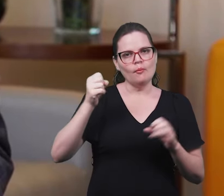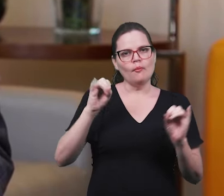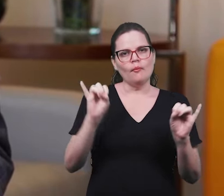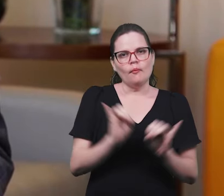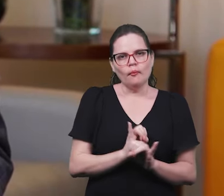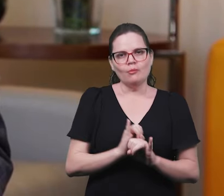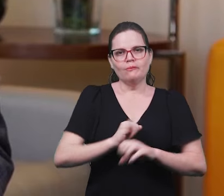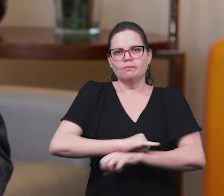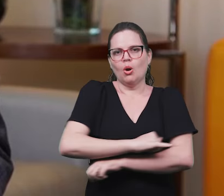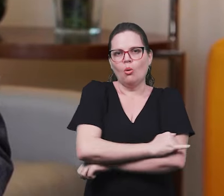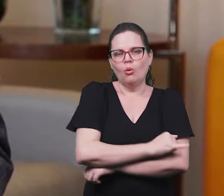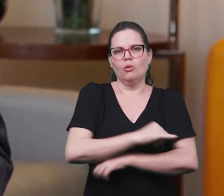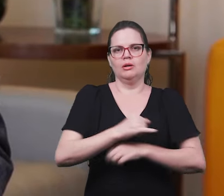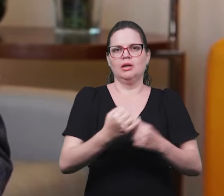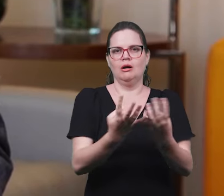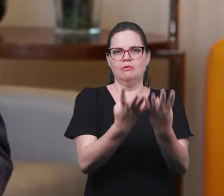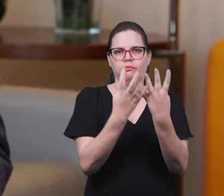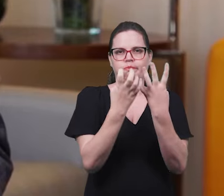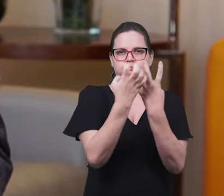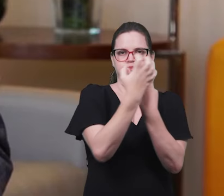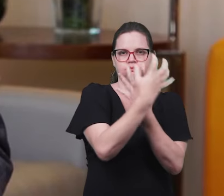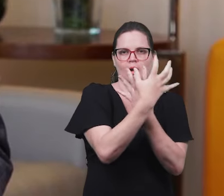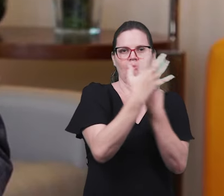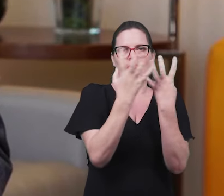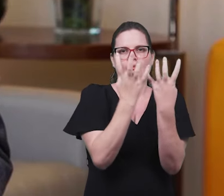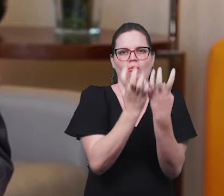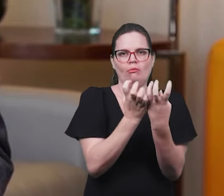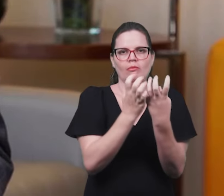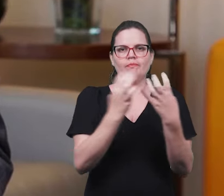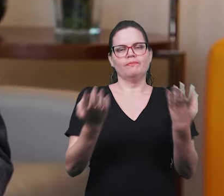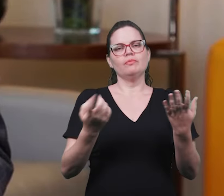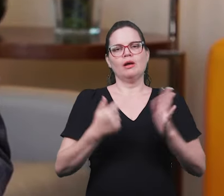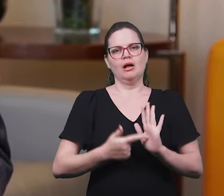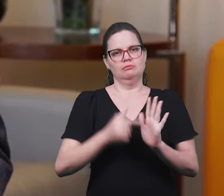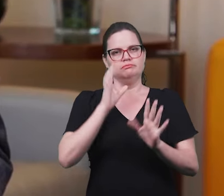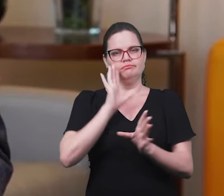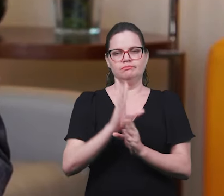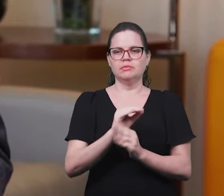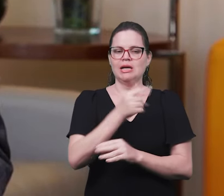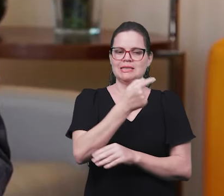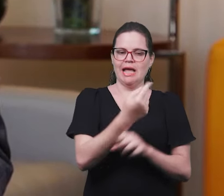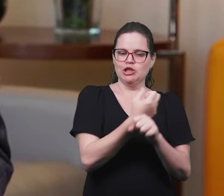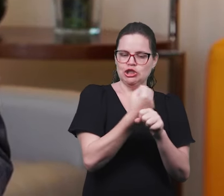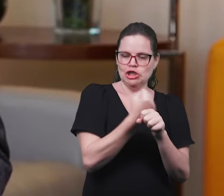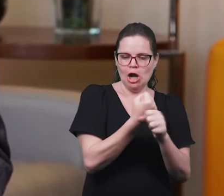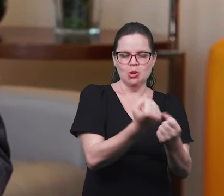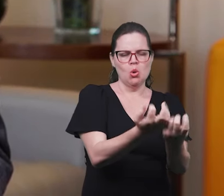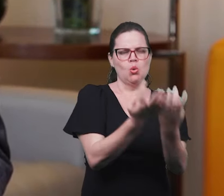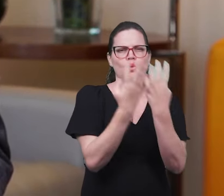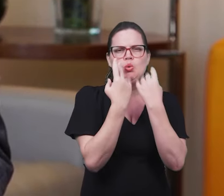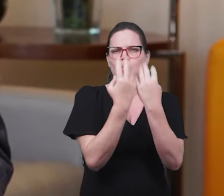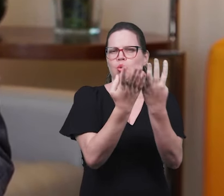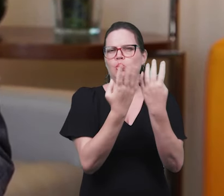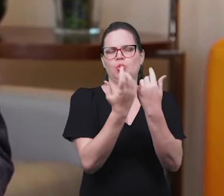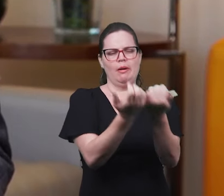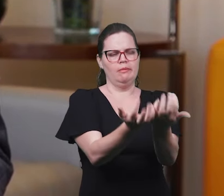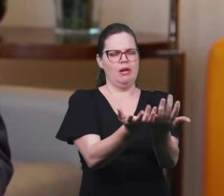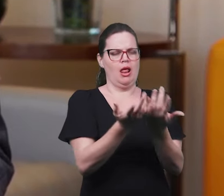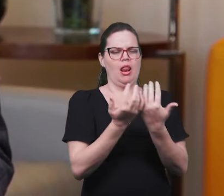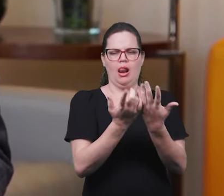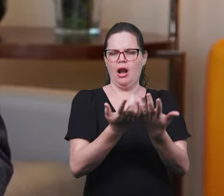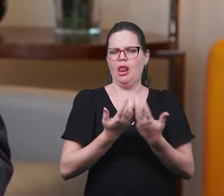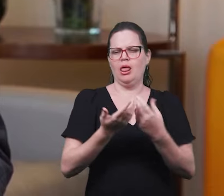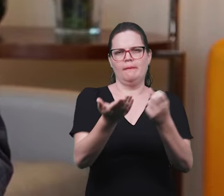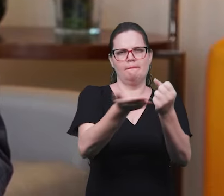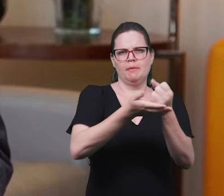Mostrou que haveria um tempo de fartura, 7 anos de fartura, e depois 7 anos de fome em toda a terra. E